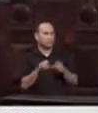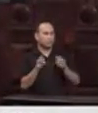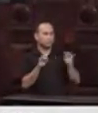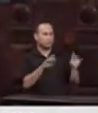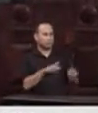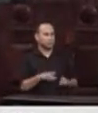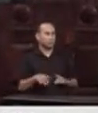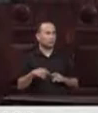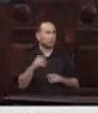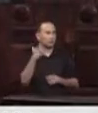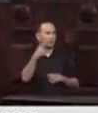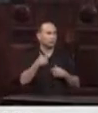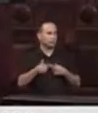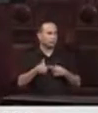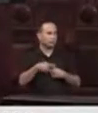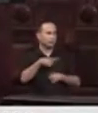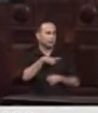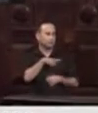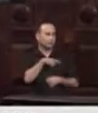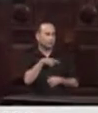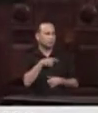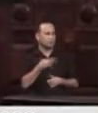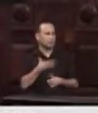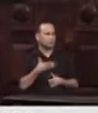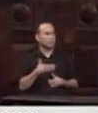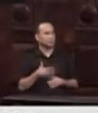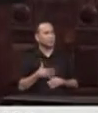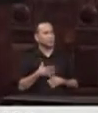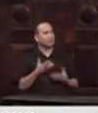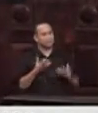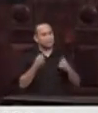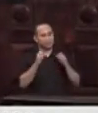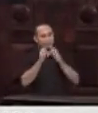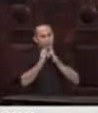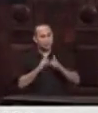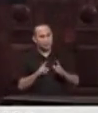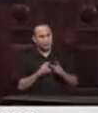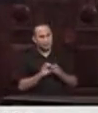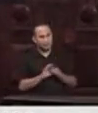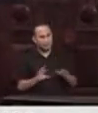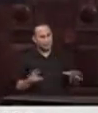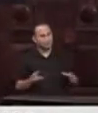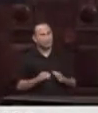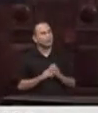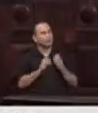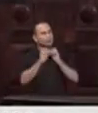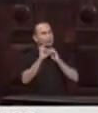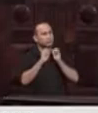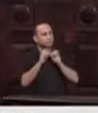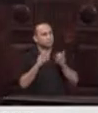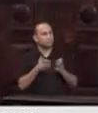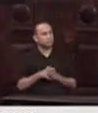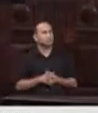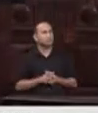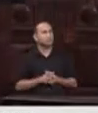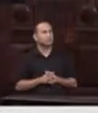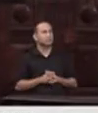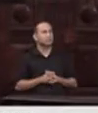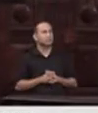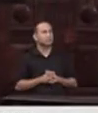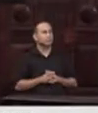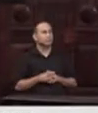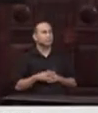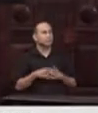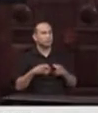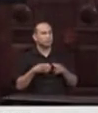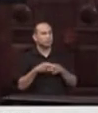quanto para os municípios. Temos que ter saída e queremos aqui na Alerge liderar a discussão das alternativas. A Agência Nacional de Petróleo